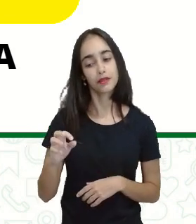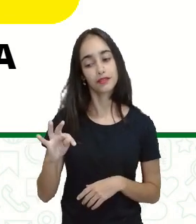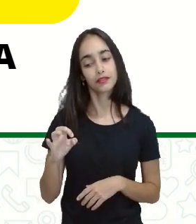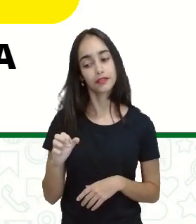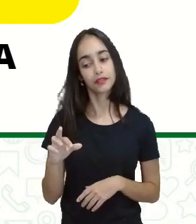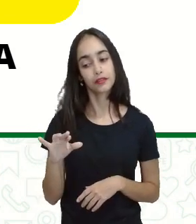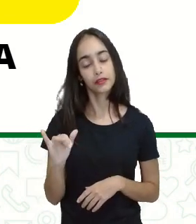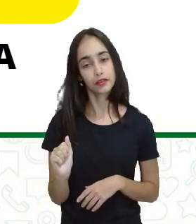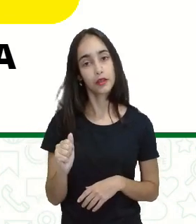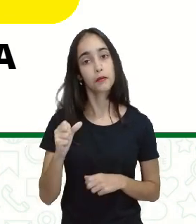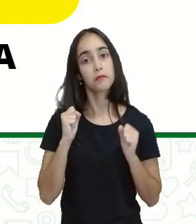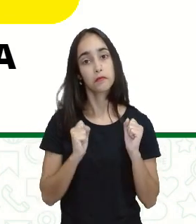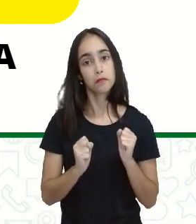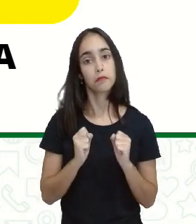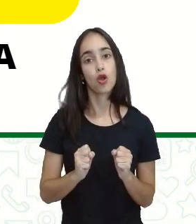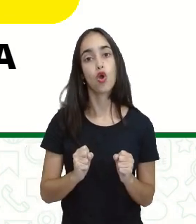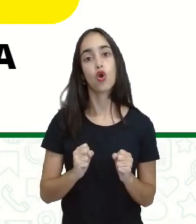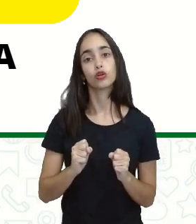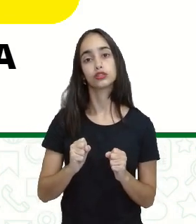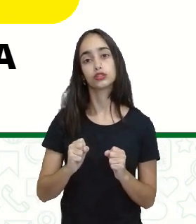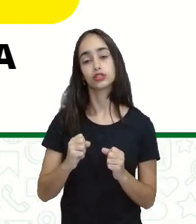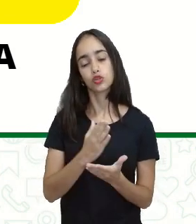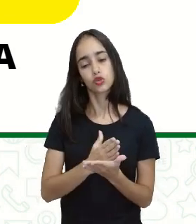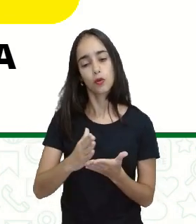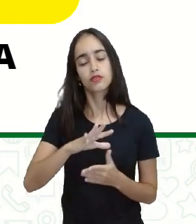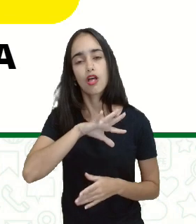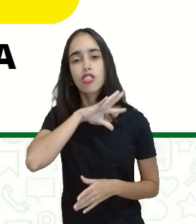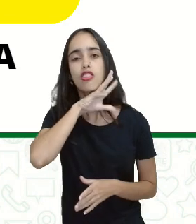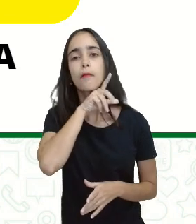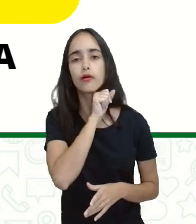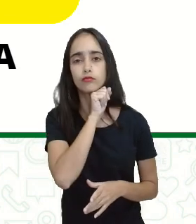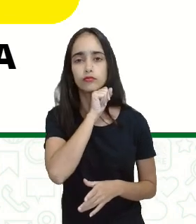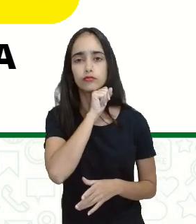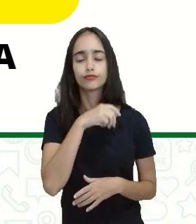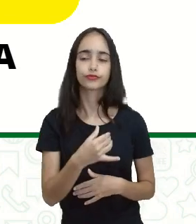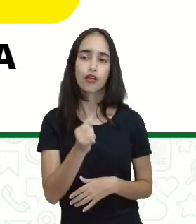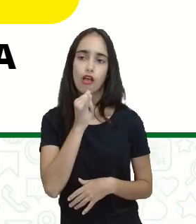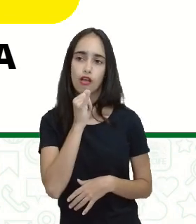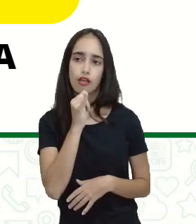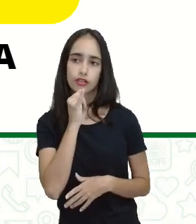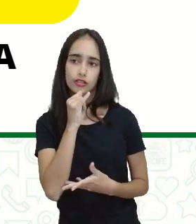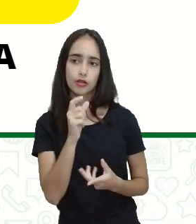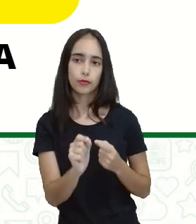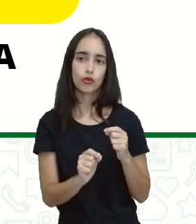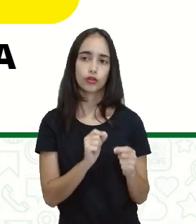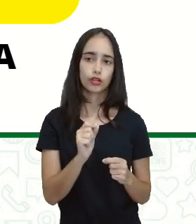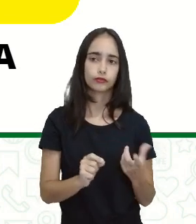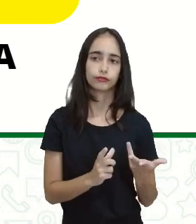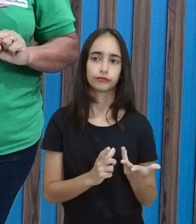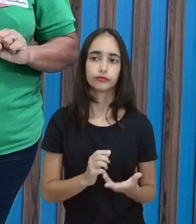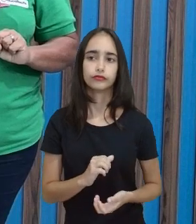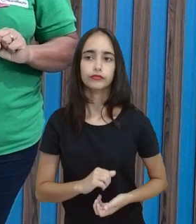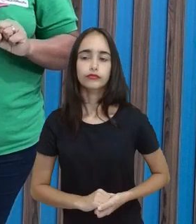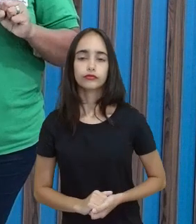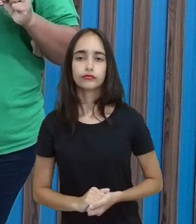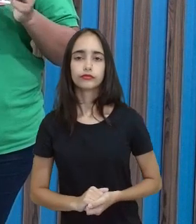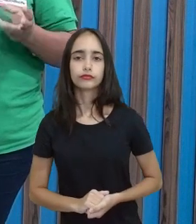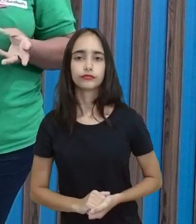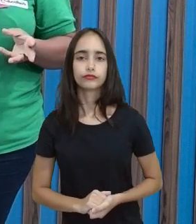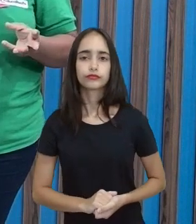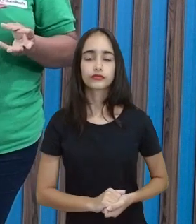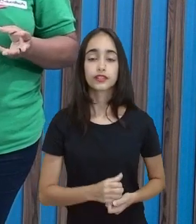origem animal. E o que eu posso trazer de exemplo para vocês da origem animal?